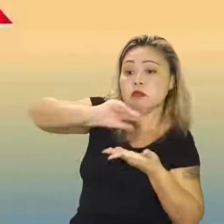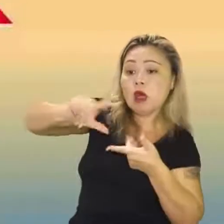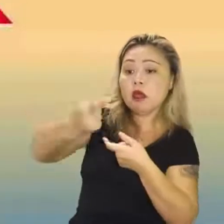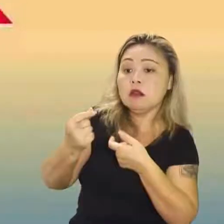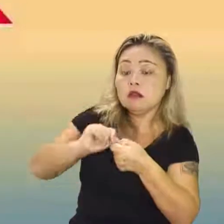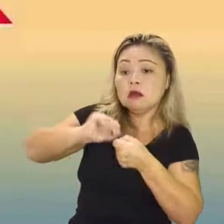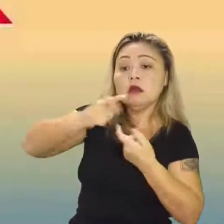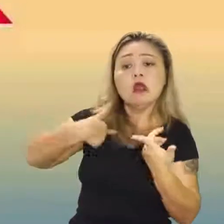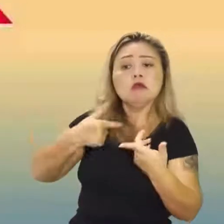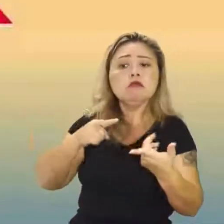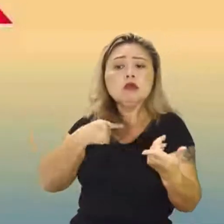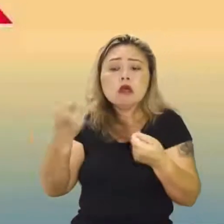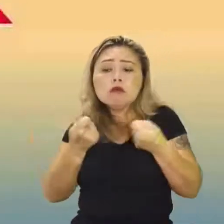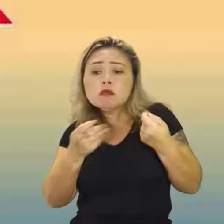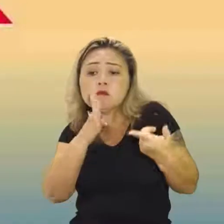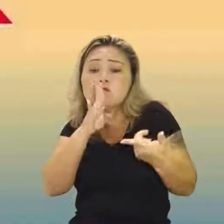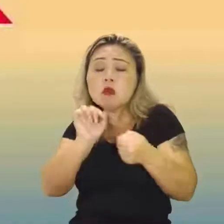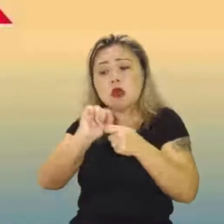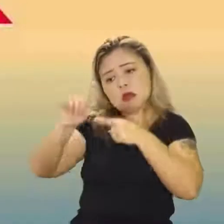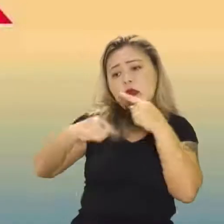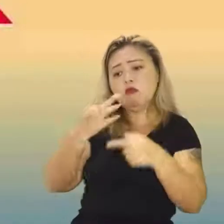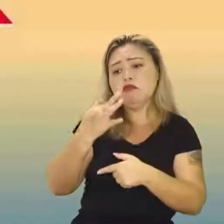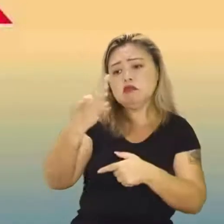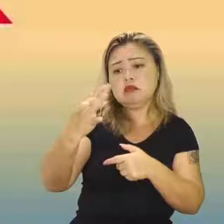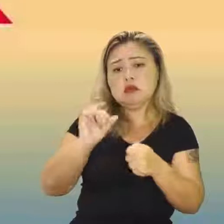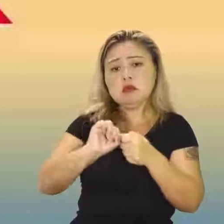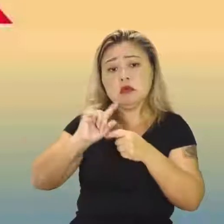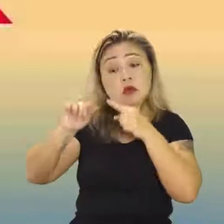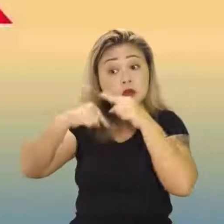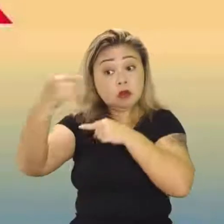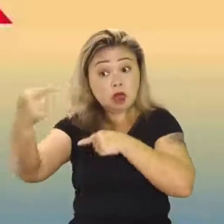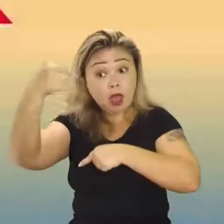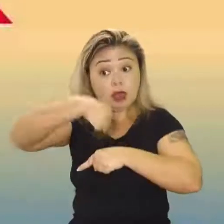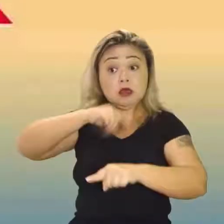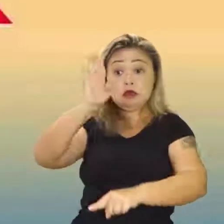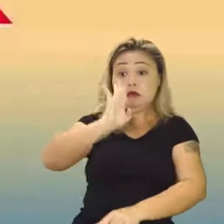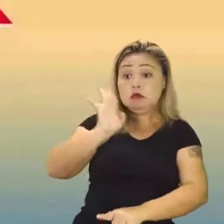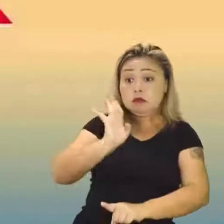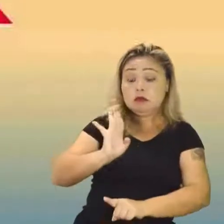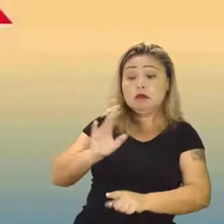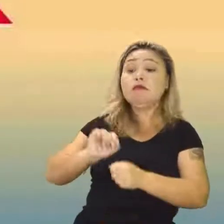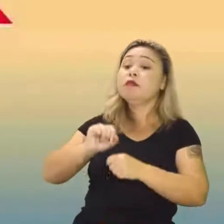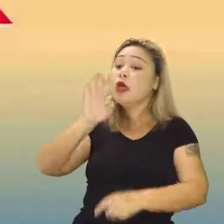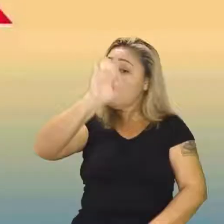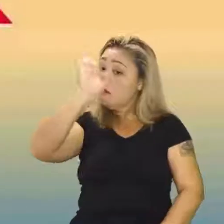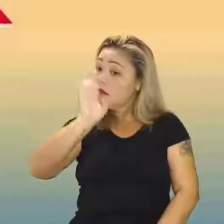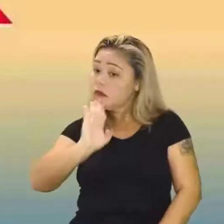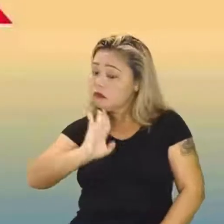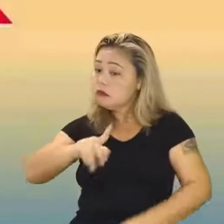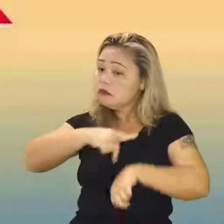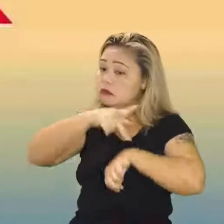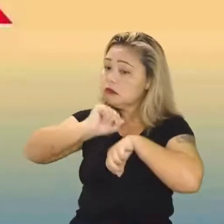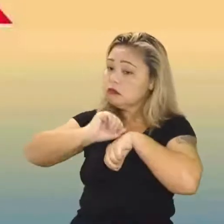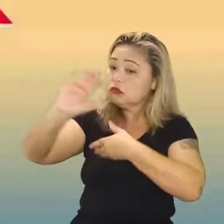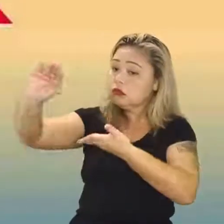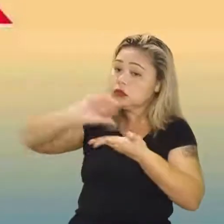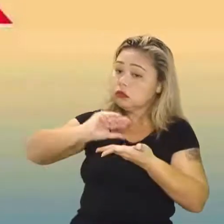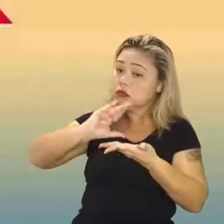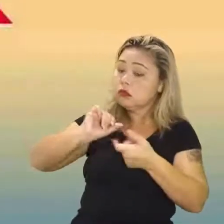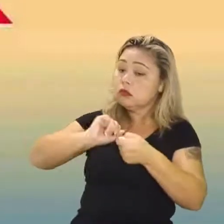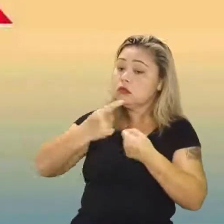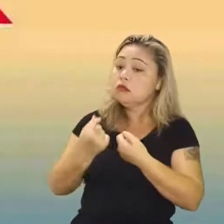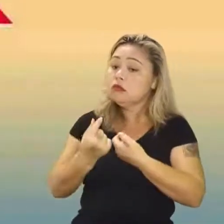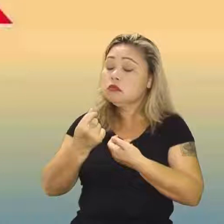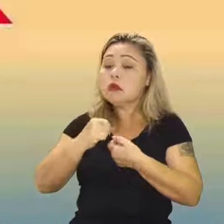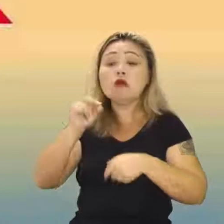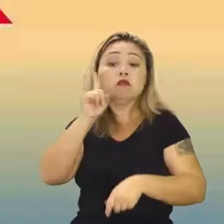Fria. Nós vamos ver que isso daí futuramente vai ter um reflexo no Brasil também. O Brasil vai ter um investimento de